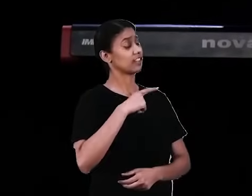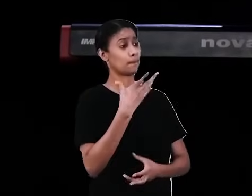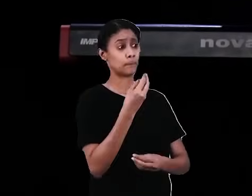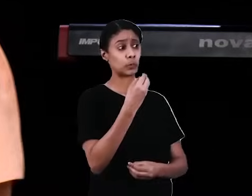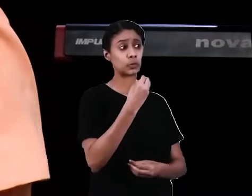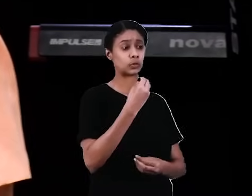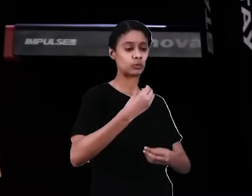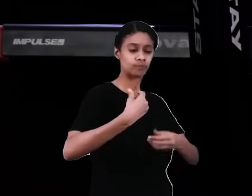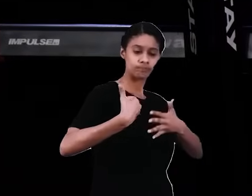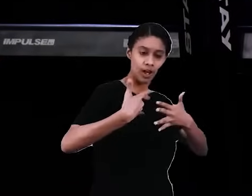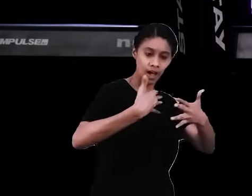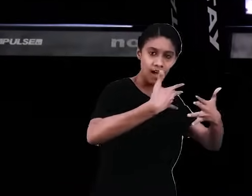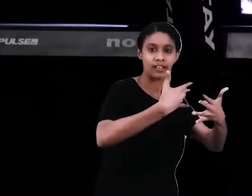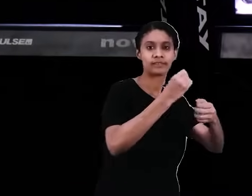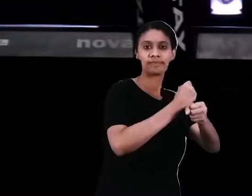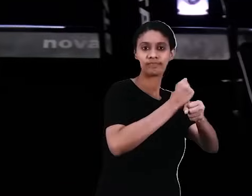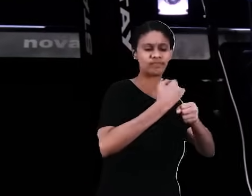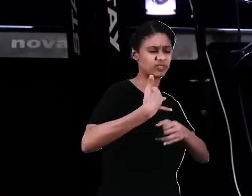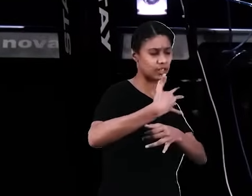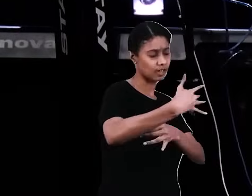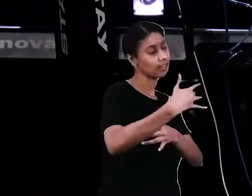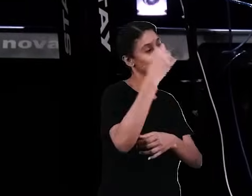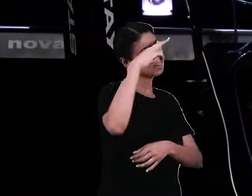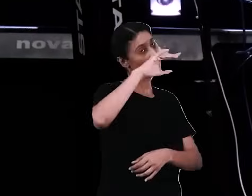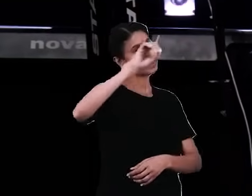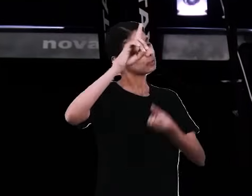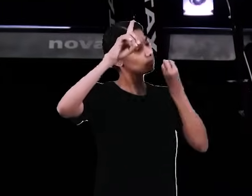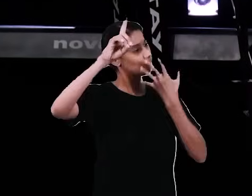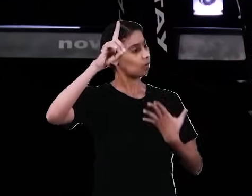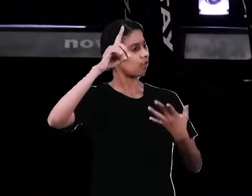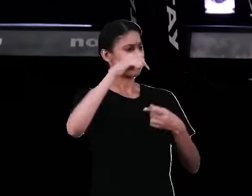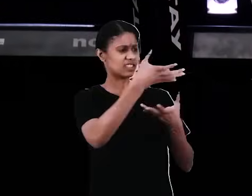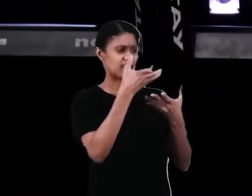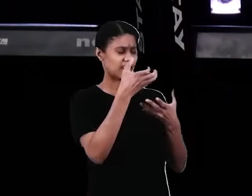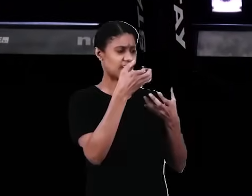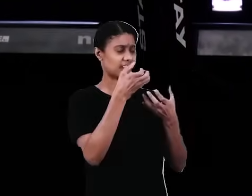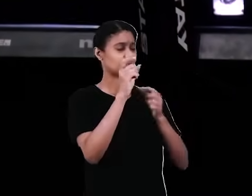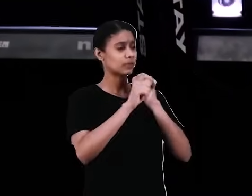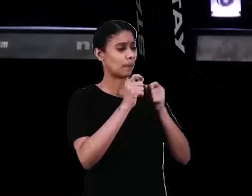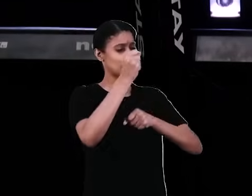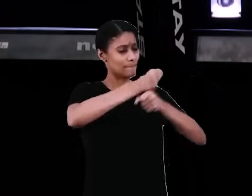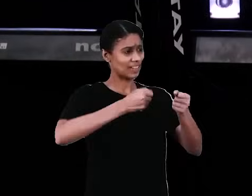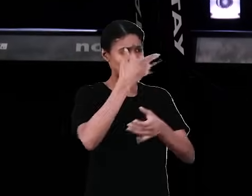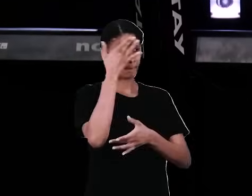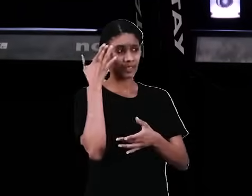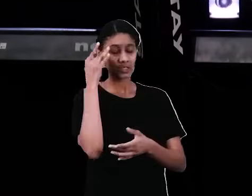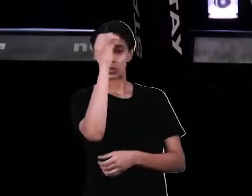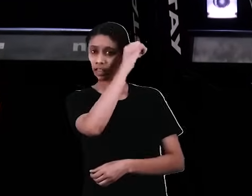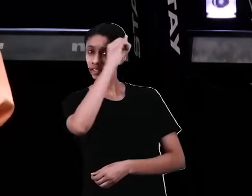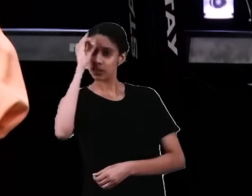Davi, se lembra como Deus tem sido bom. Você vai querer sujar suas mãos de sangue?